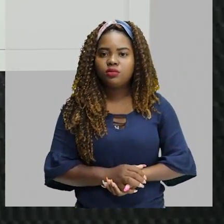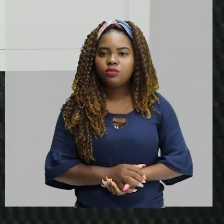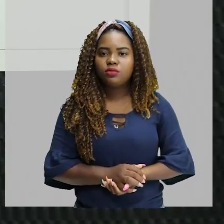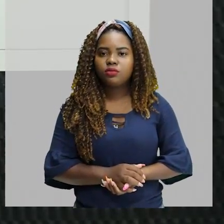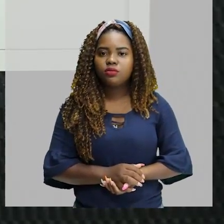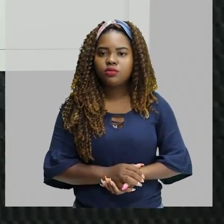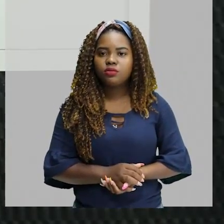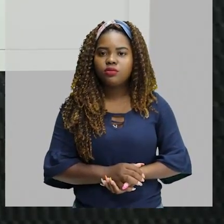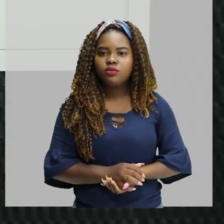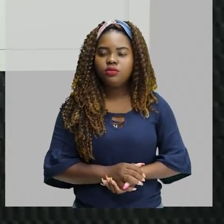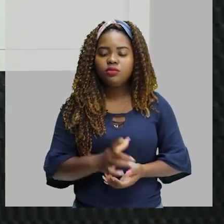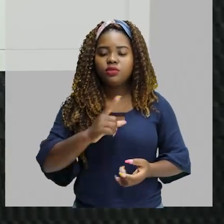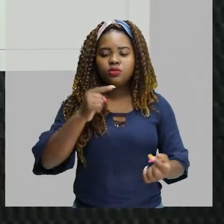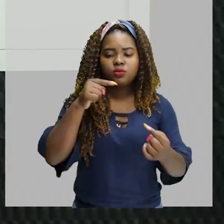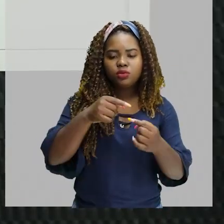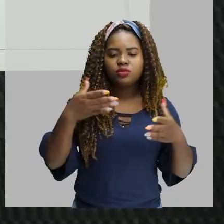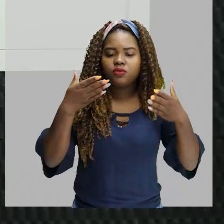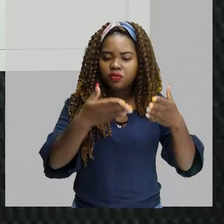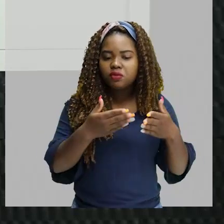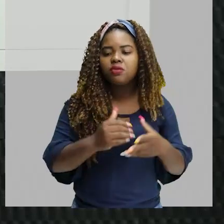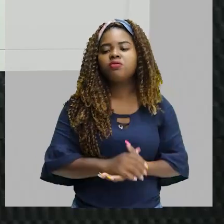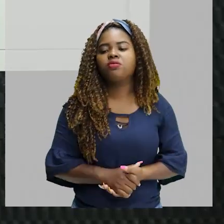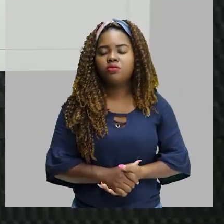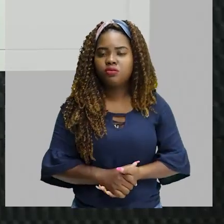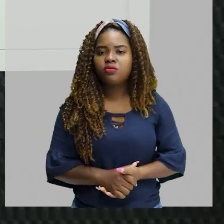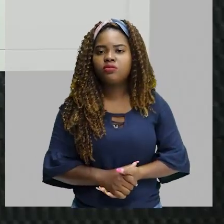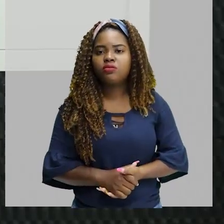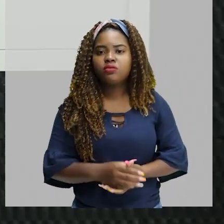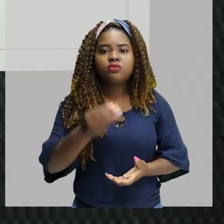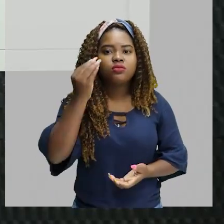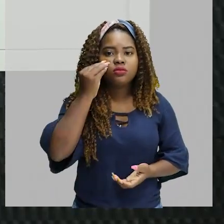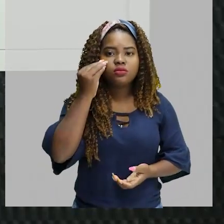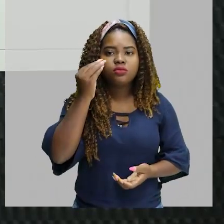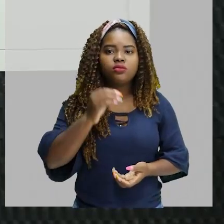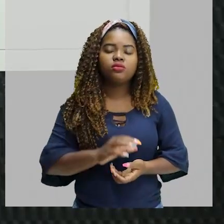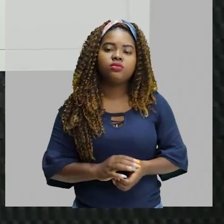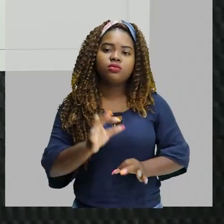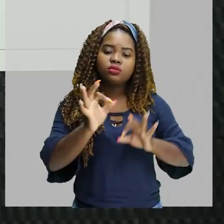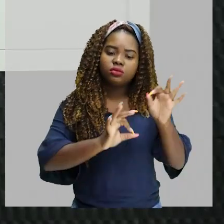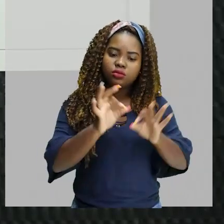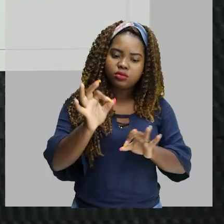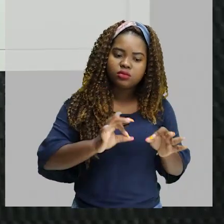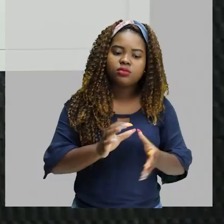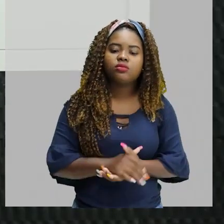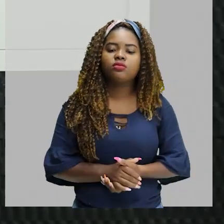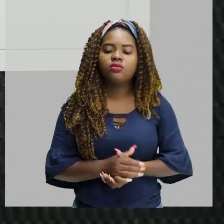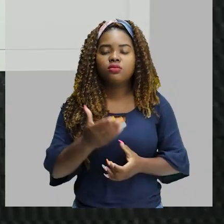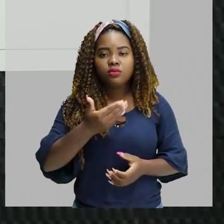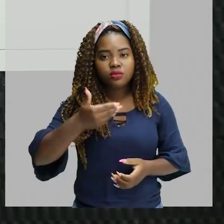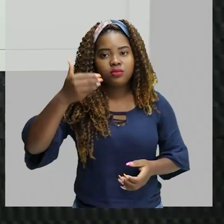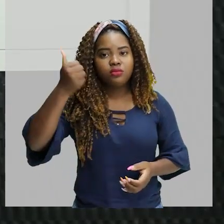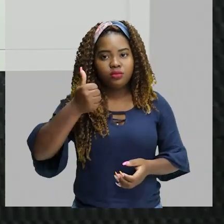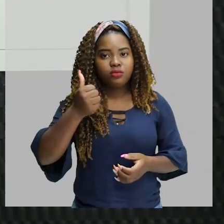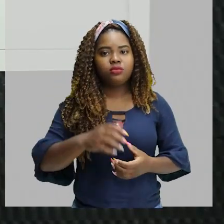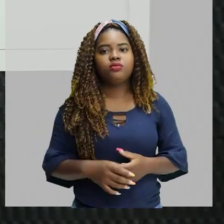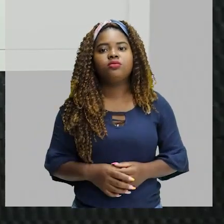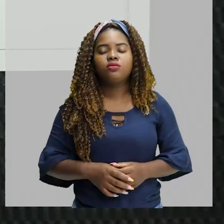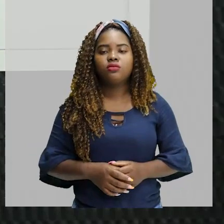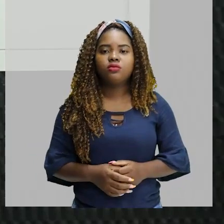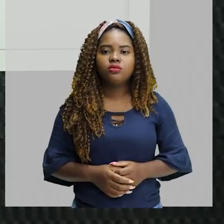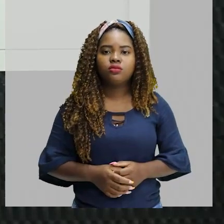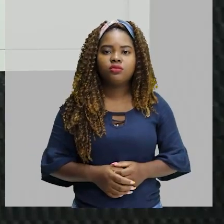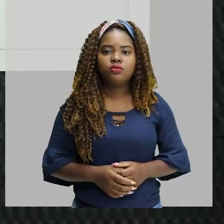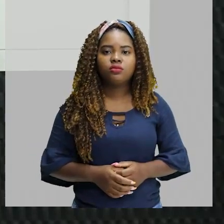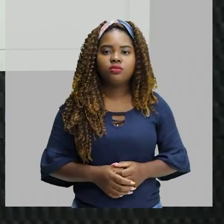cumprir, ele objetiva e ele quer alcançar, tentar fazer isso de uma forma mais adequada e mais coerente, e aliás, ele